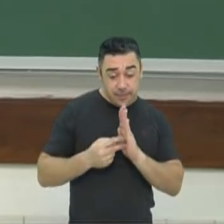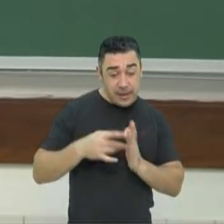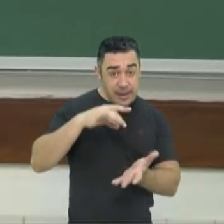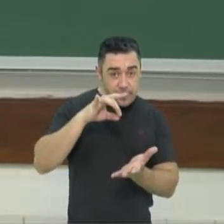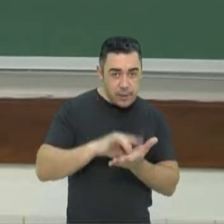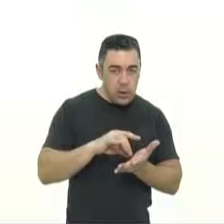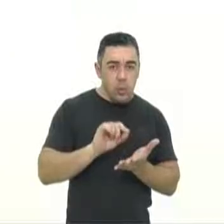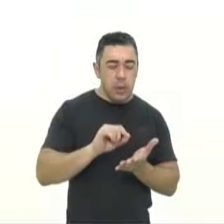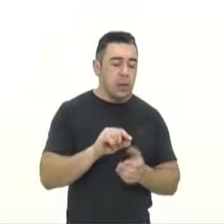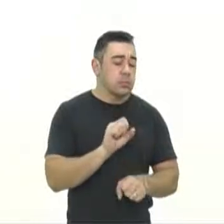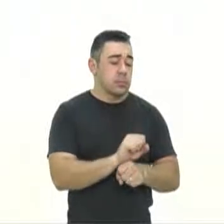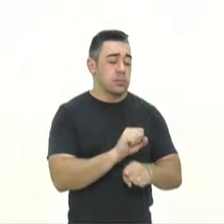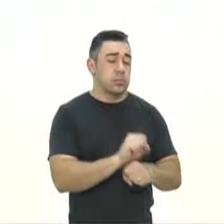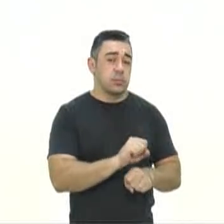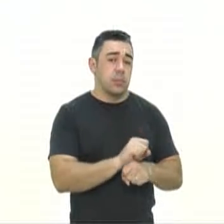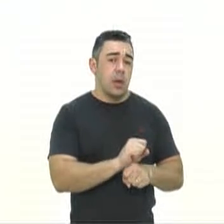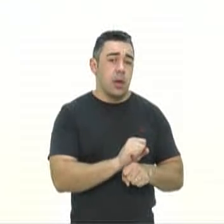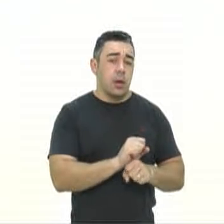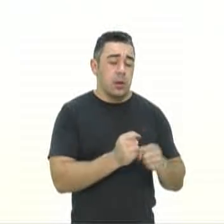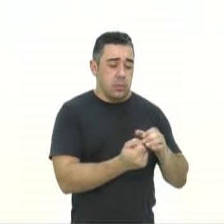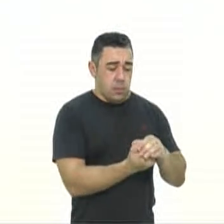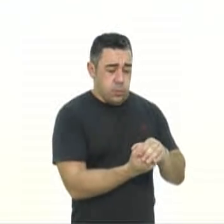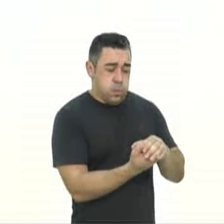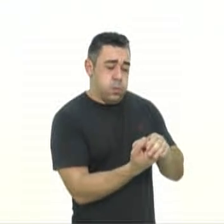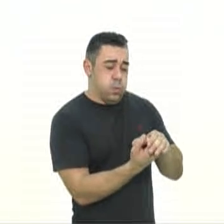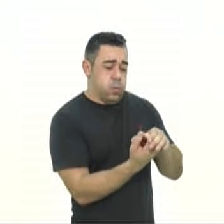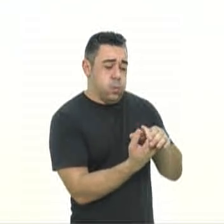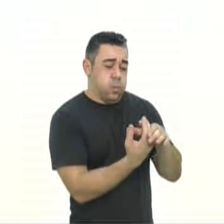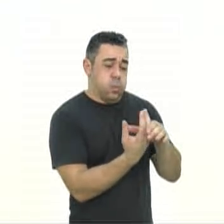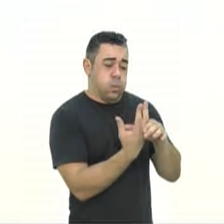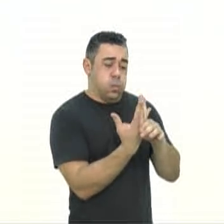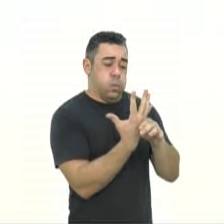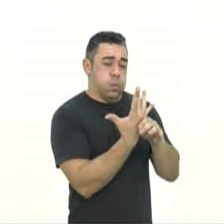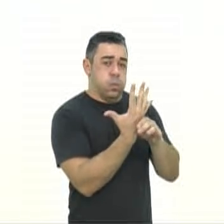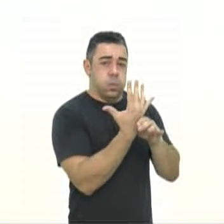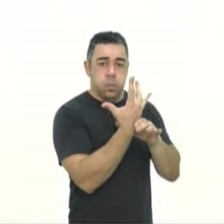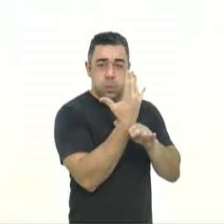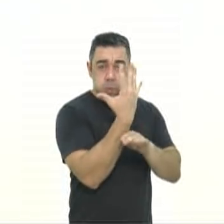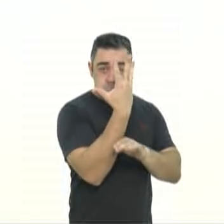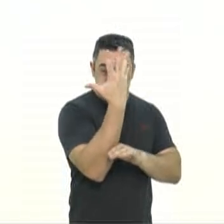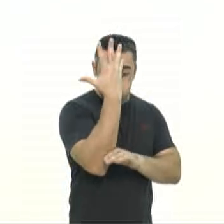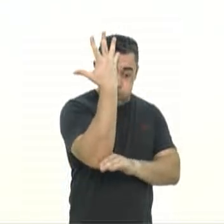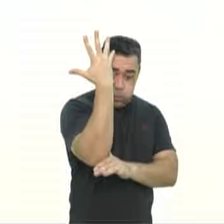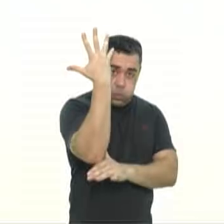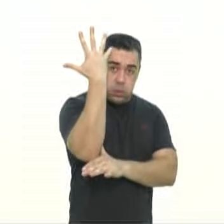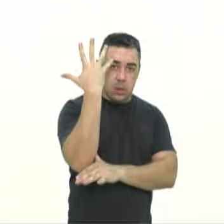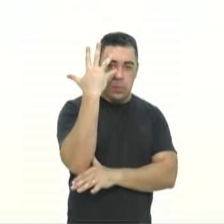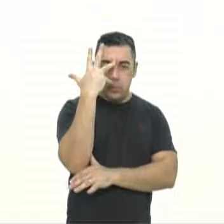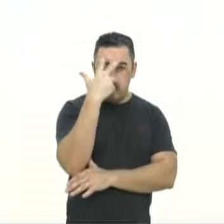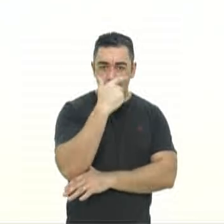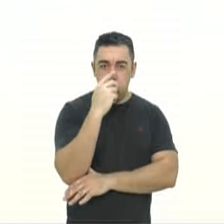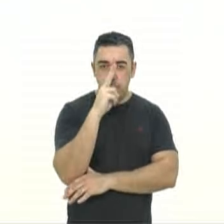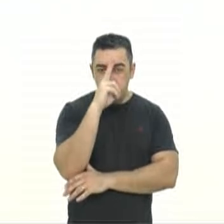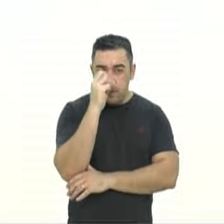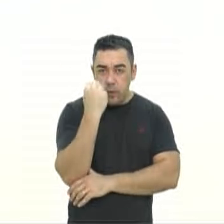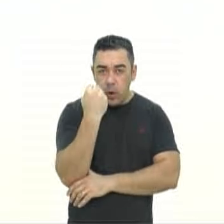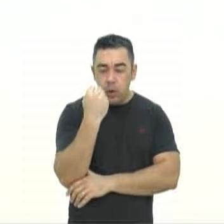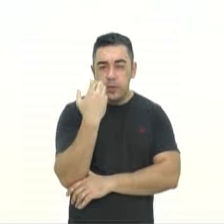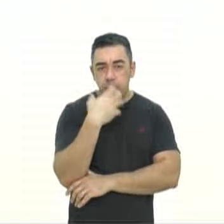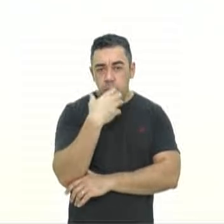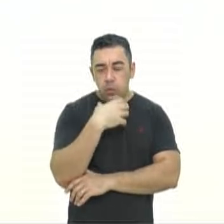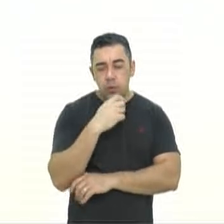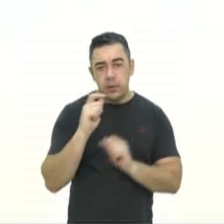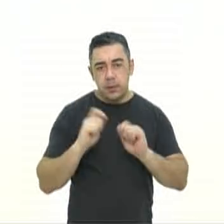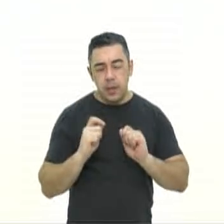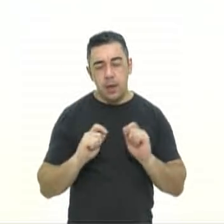semeia. Espera que a planta enraize e dê bons galhos e frutos. Ou seja, que alcance